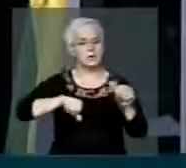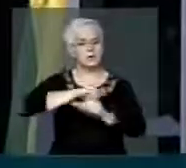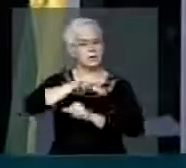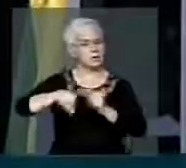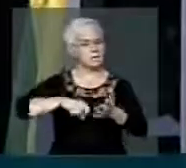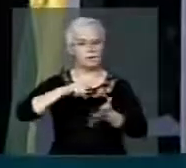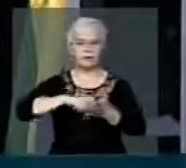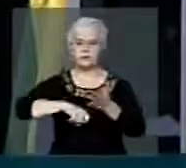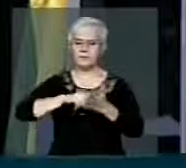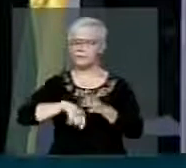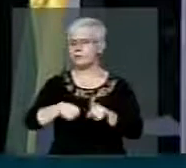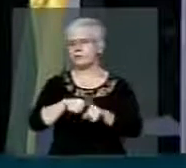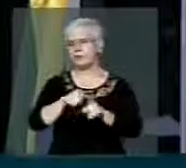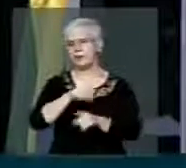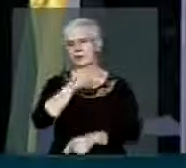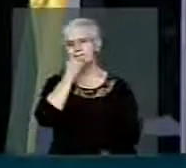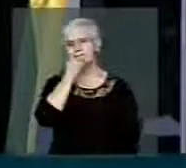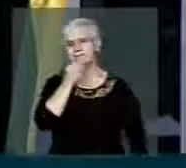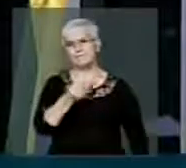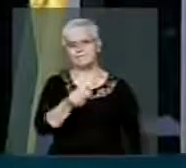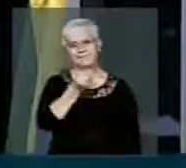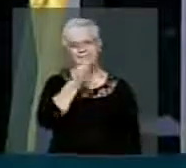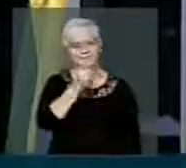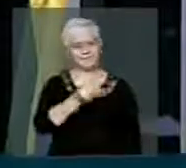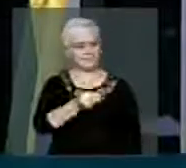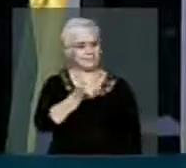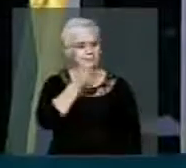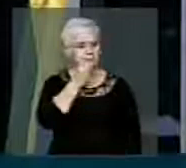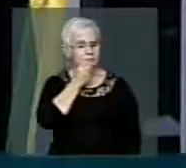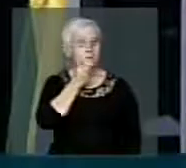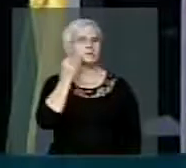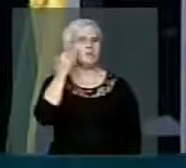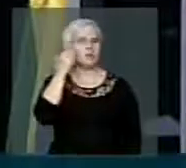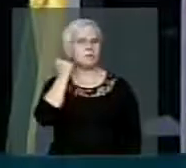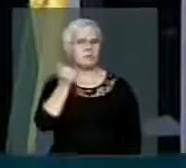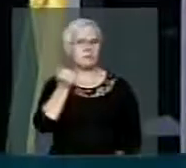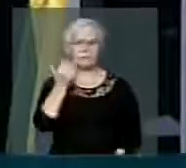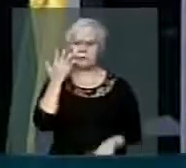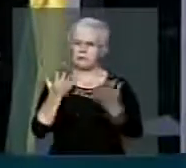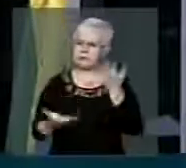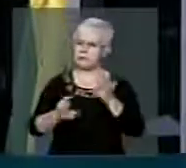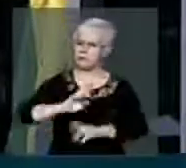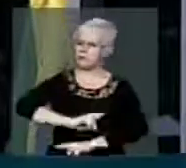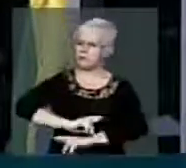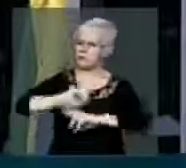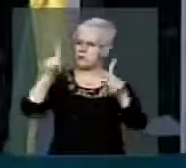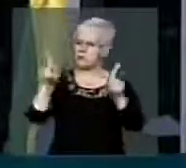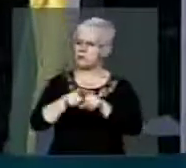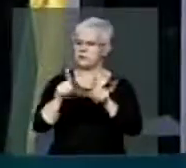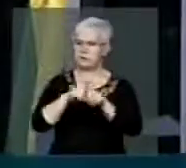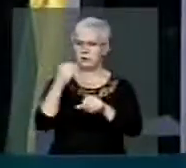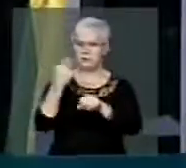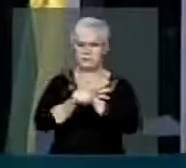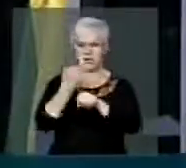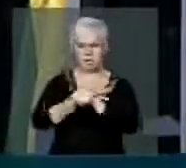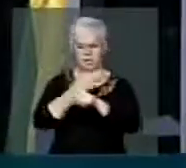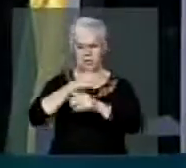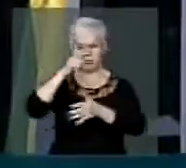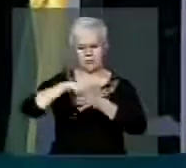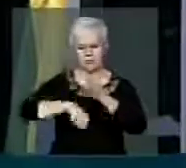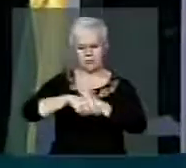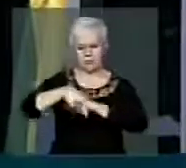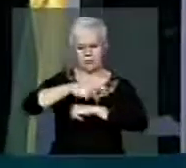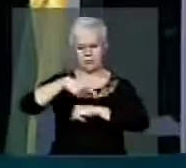tributária. Sabemos do desequilíbrio que existe, primeiro da enorme carga tributária que nós temos nesse